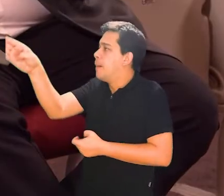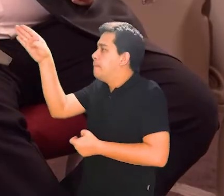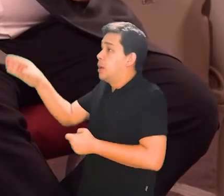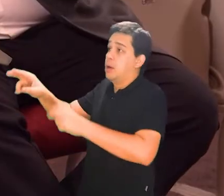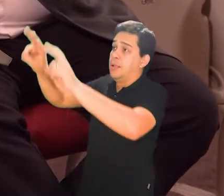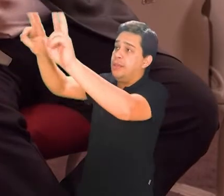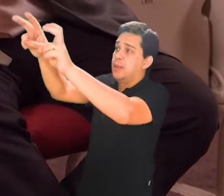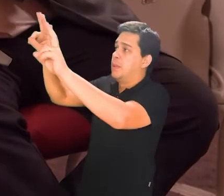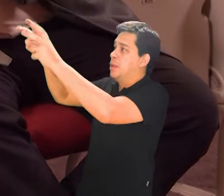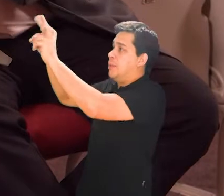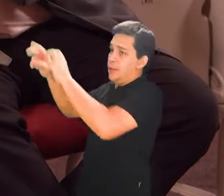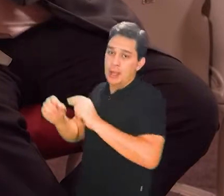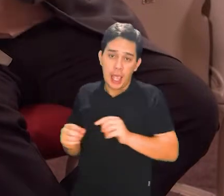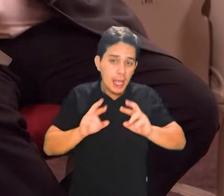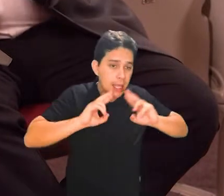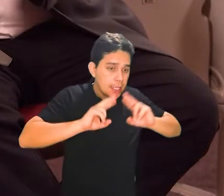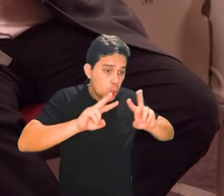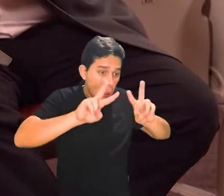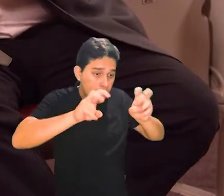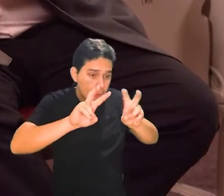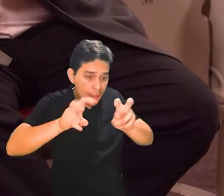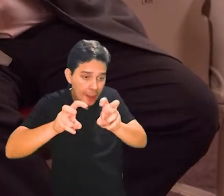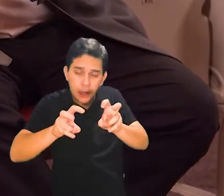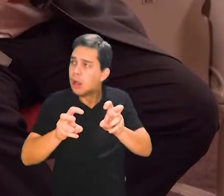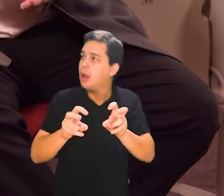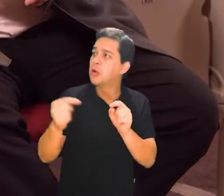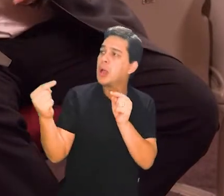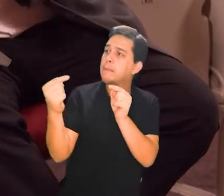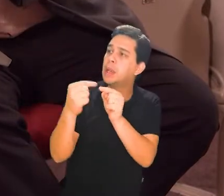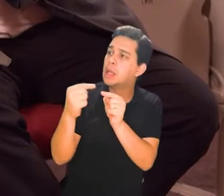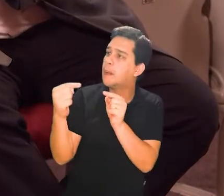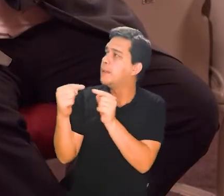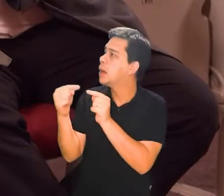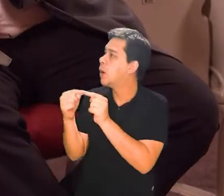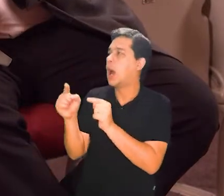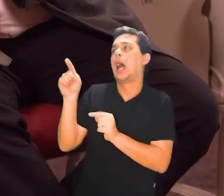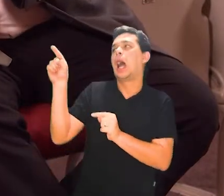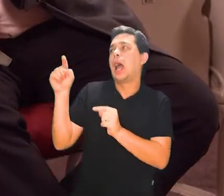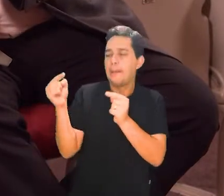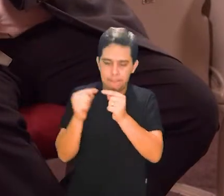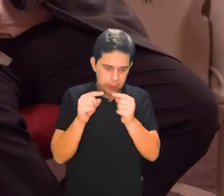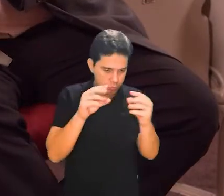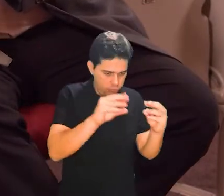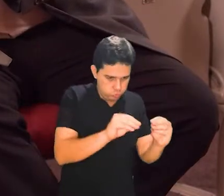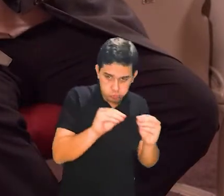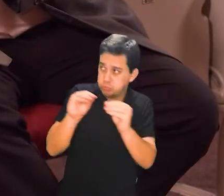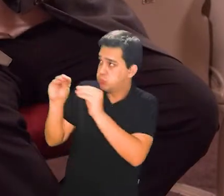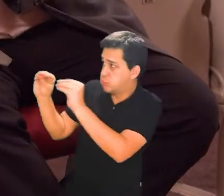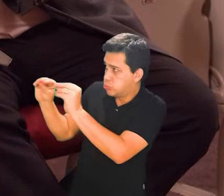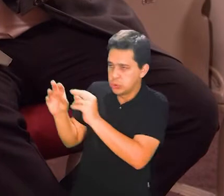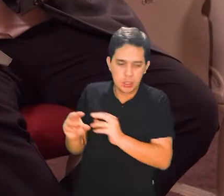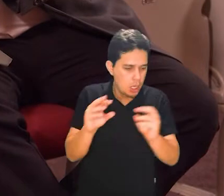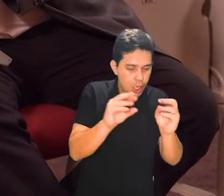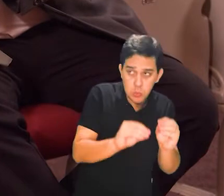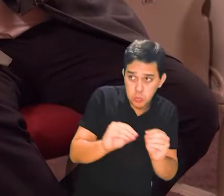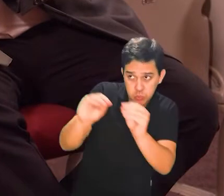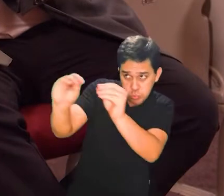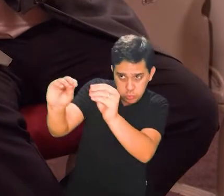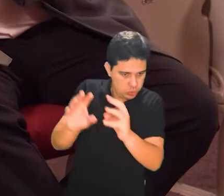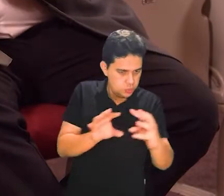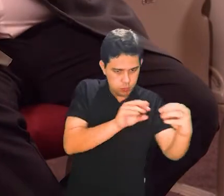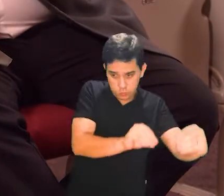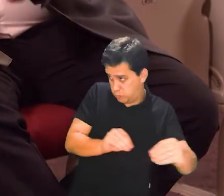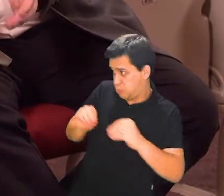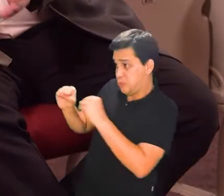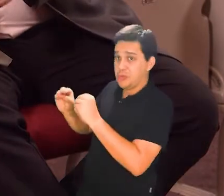atuação institucional. E aí, esse centro de apoio faz o encaminhamento finalístico ao identificar o órgão de